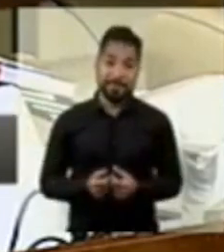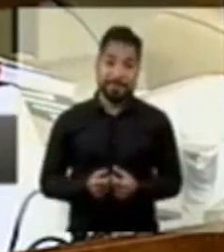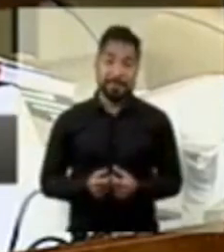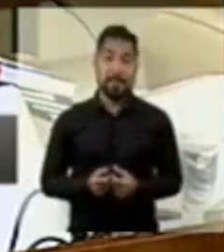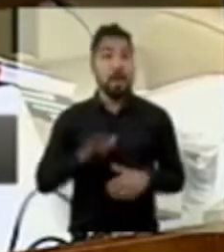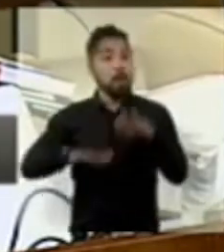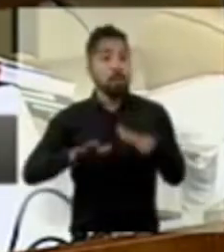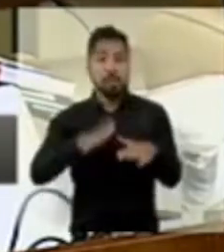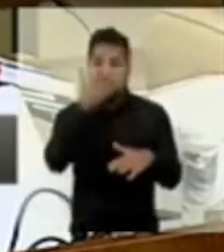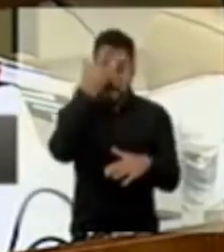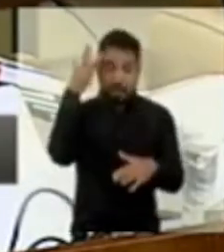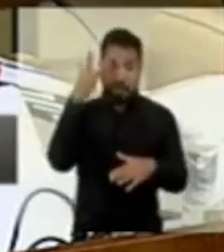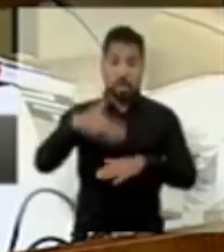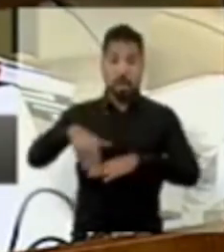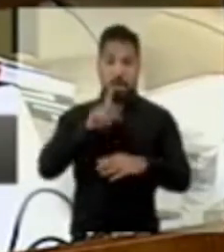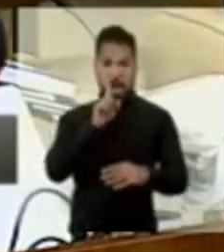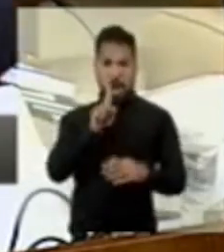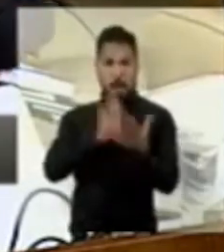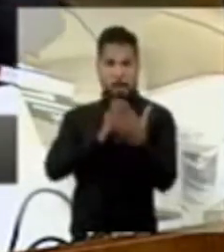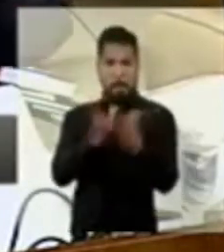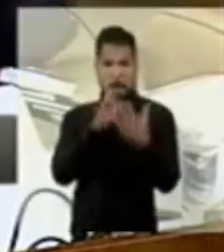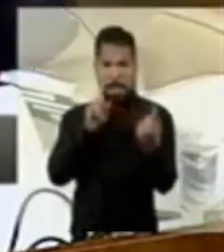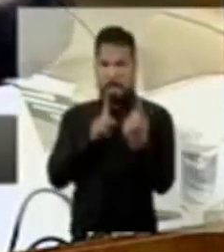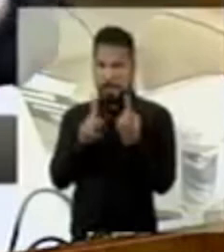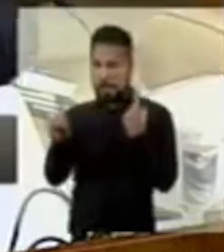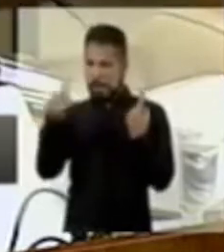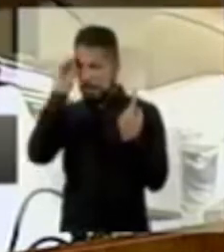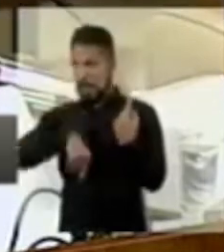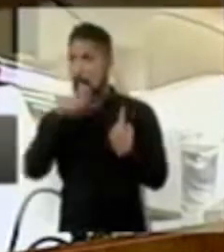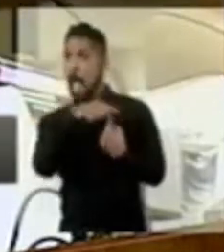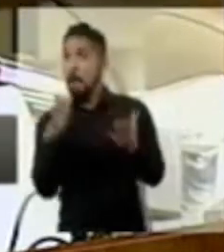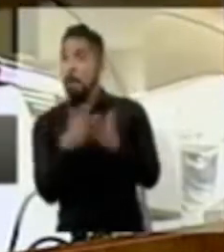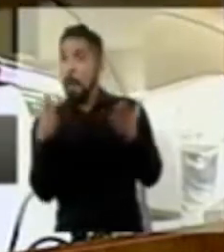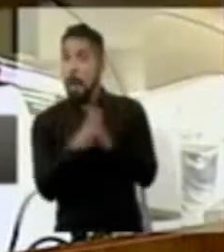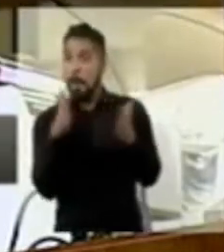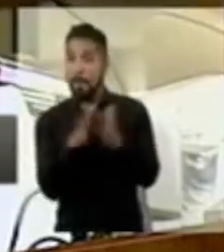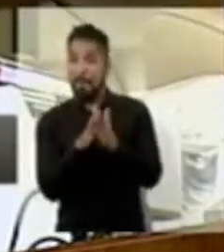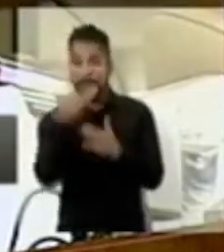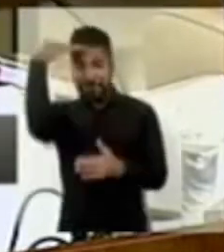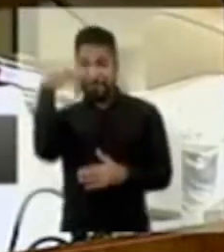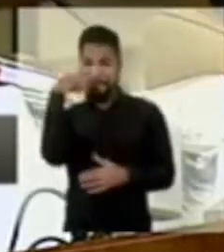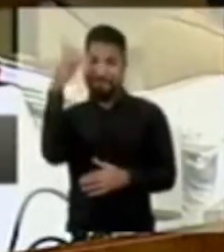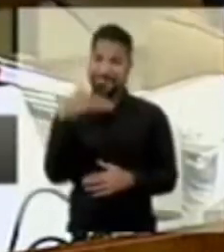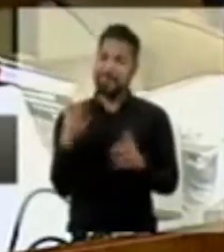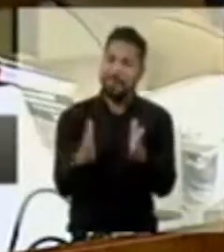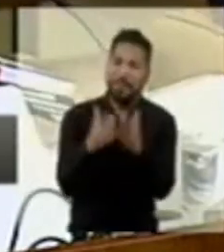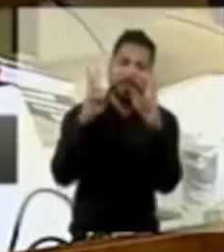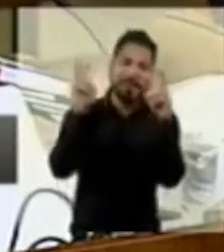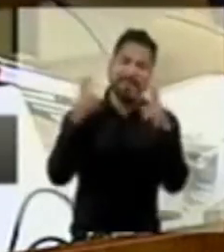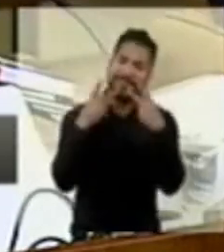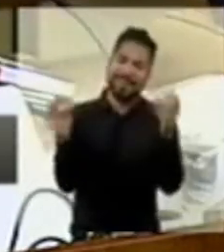tem gente que muda de calçada quando vê um pobre mas depois disso os olhos pobre não somos pobres que estão em questão aqui